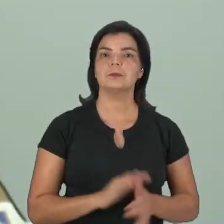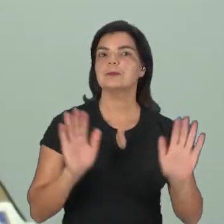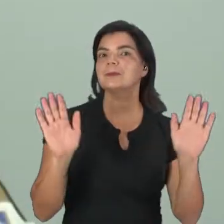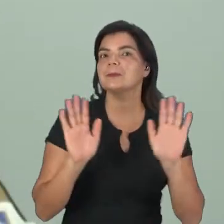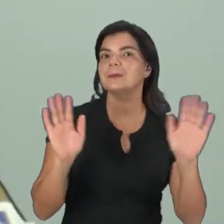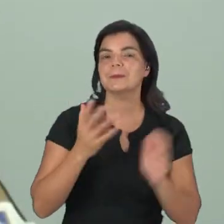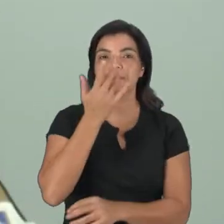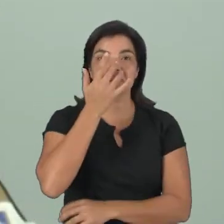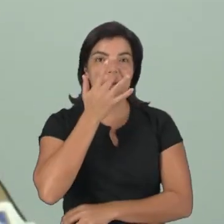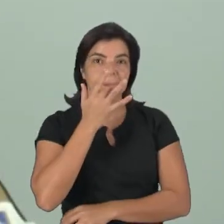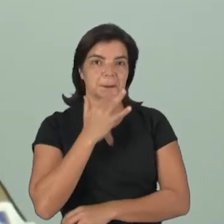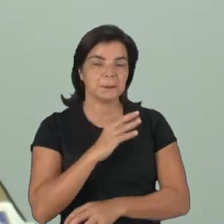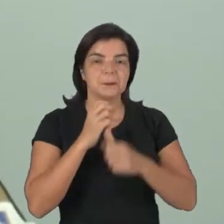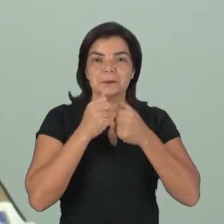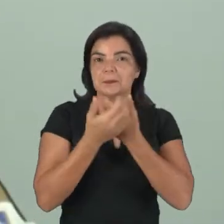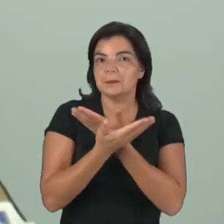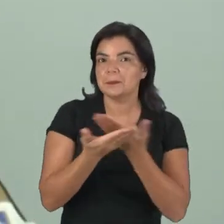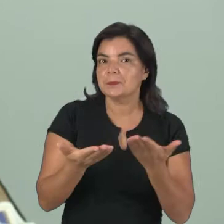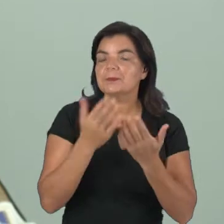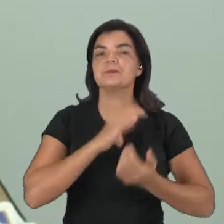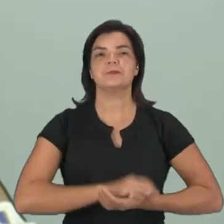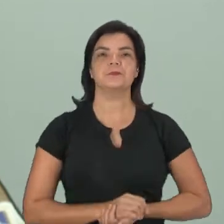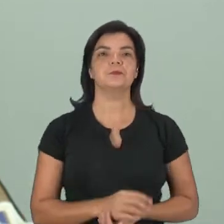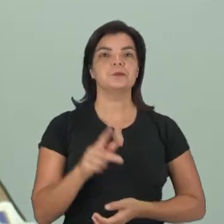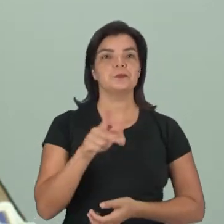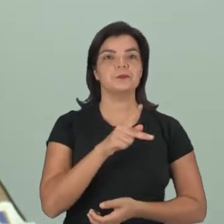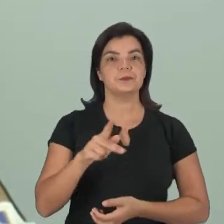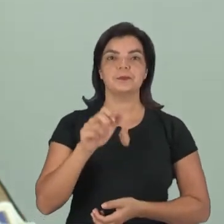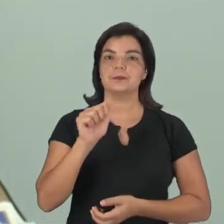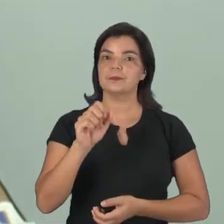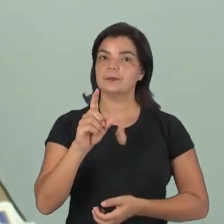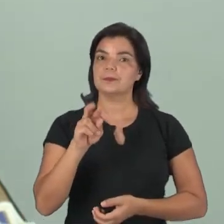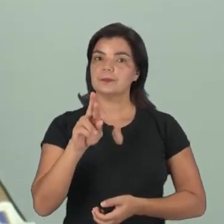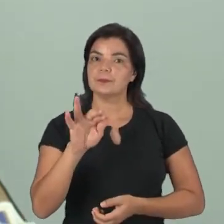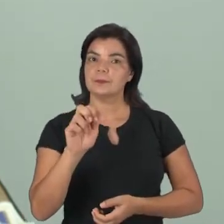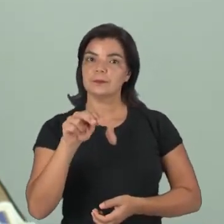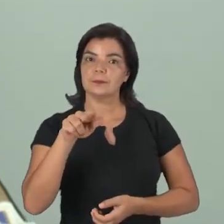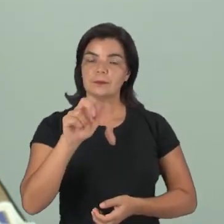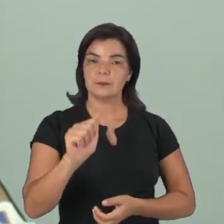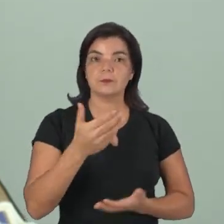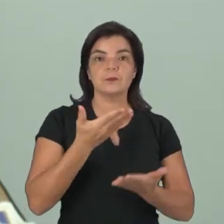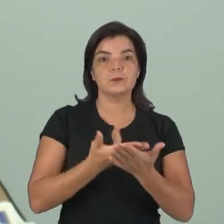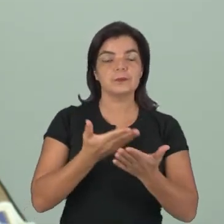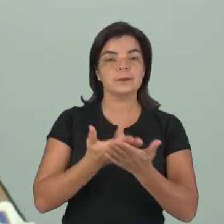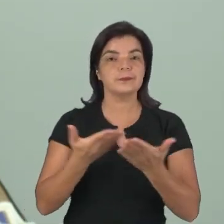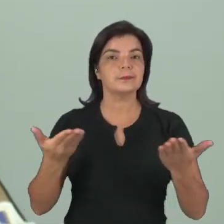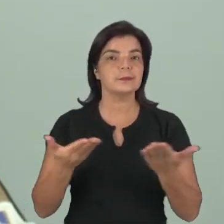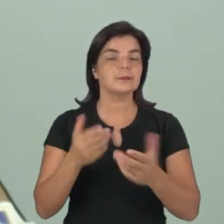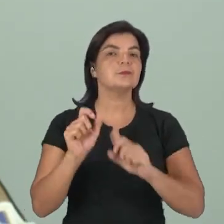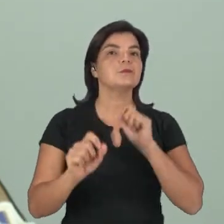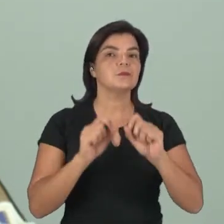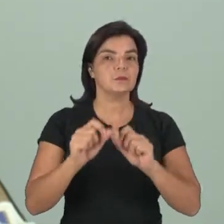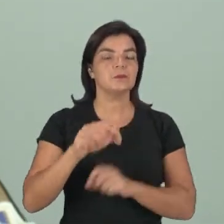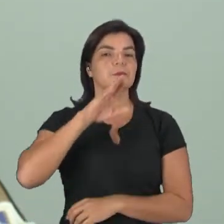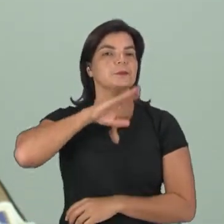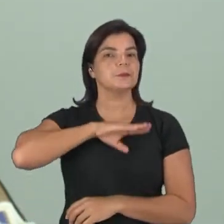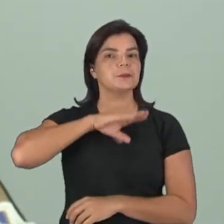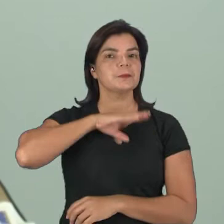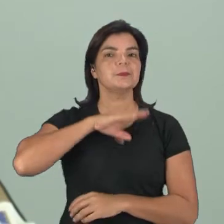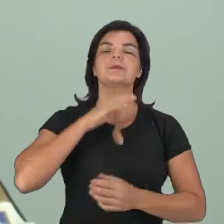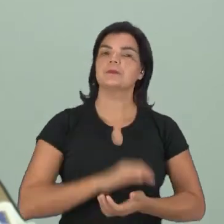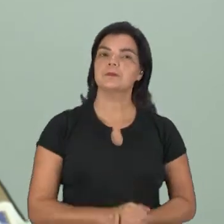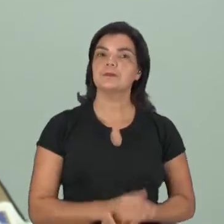o Olá crianças tudo bem com vocês sou a professora Adriana nossa aula de hoje é de língua